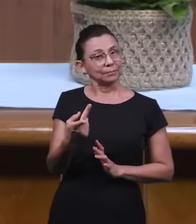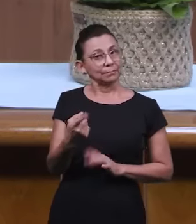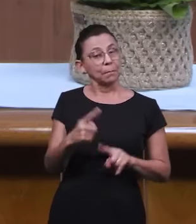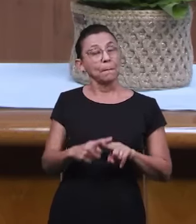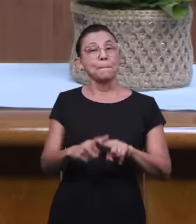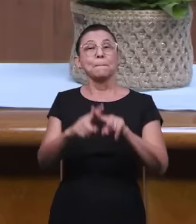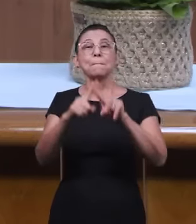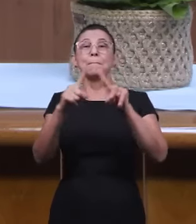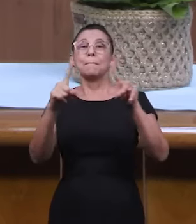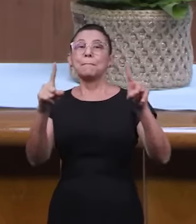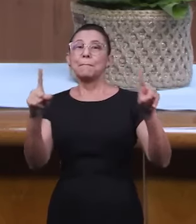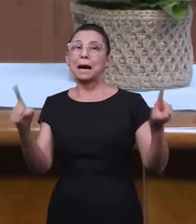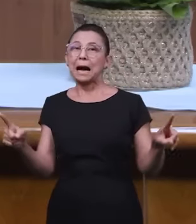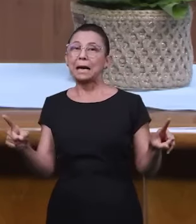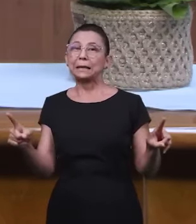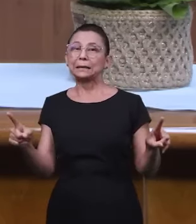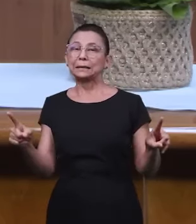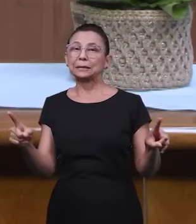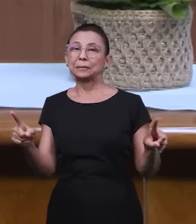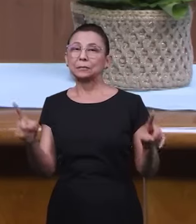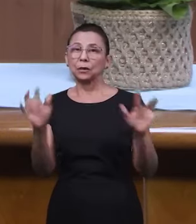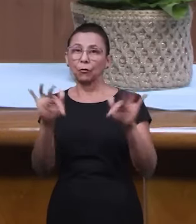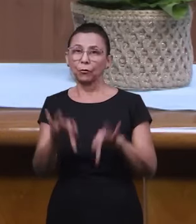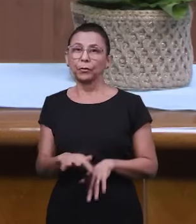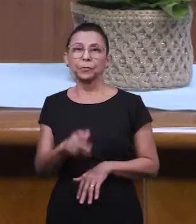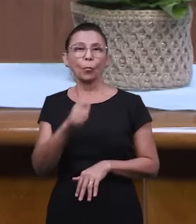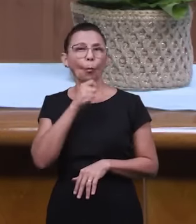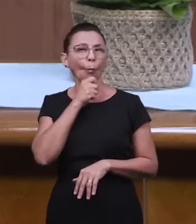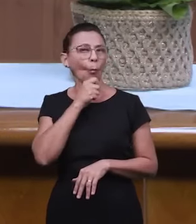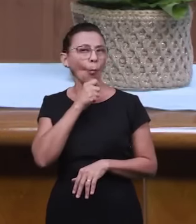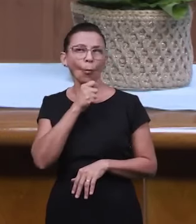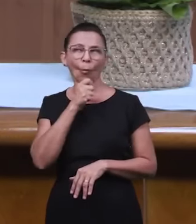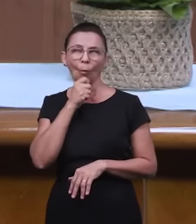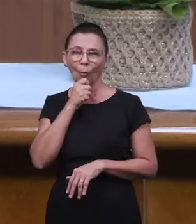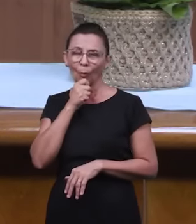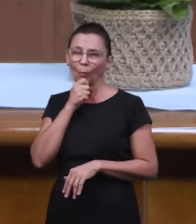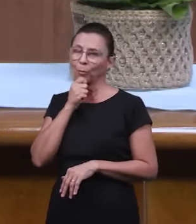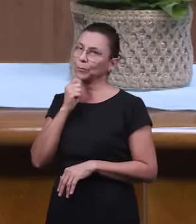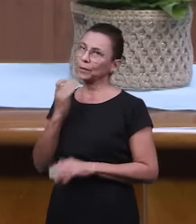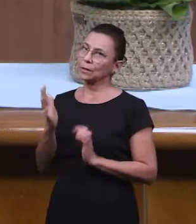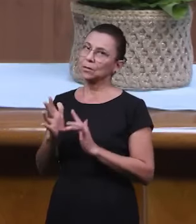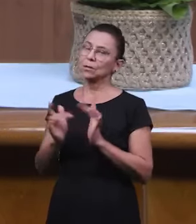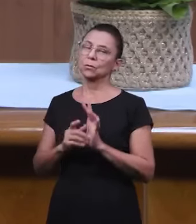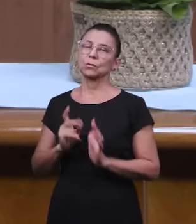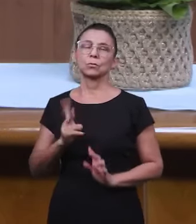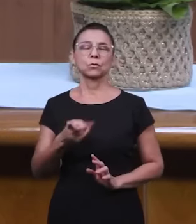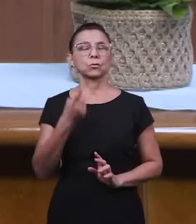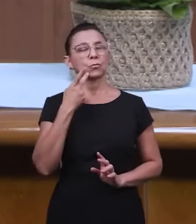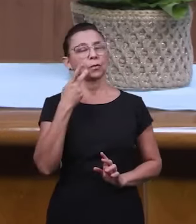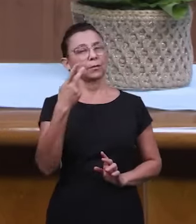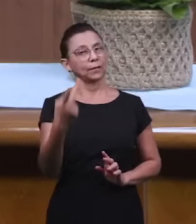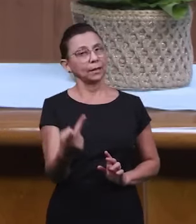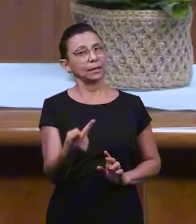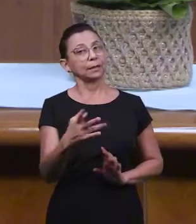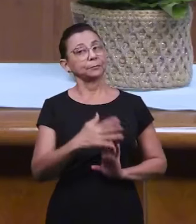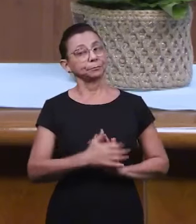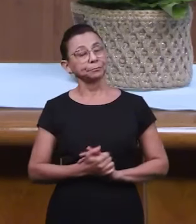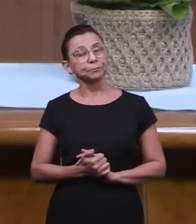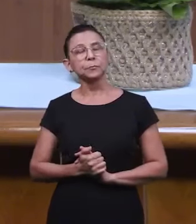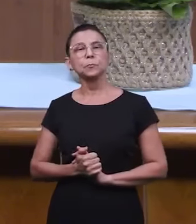mas isso ainda não é o fim. E ele continua a discorrer sobre o assunto e diz,